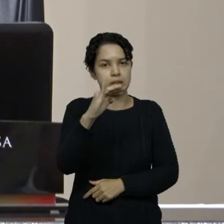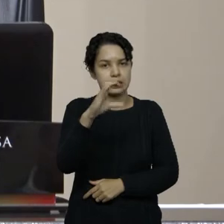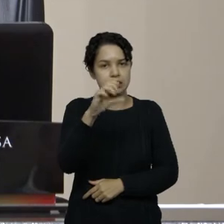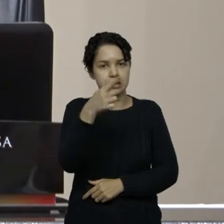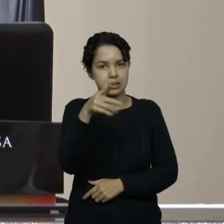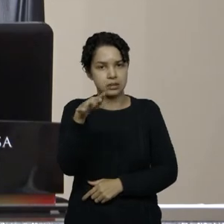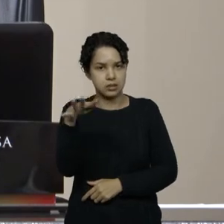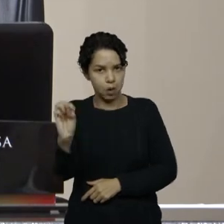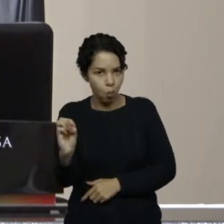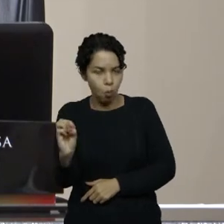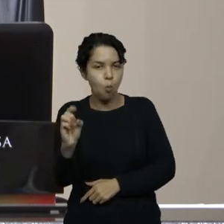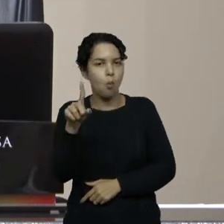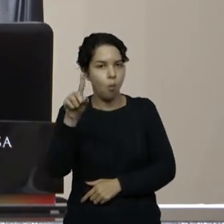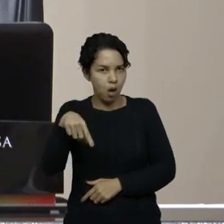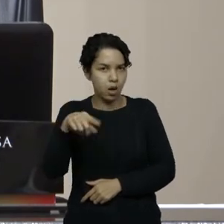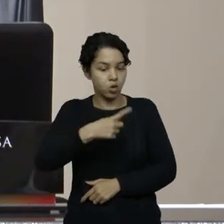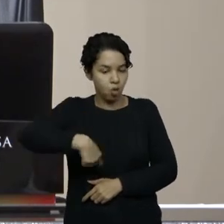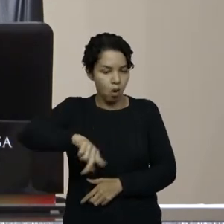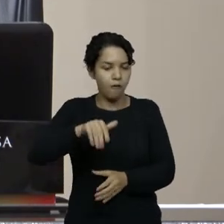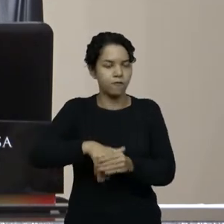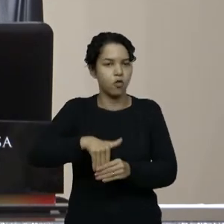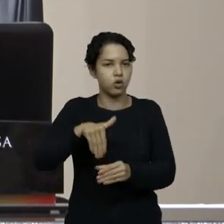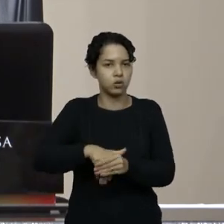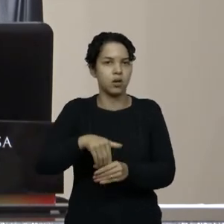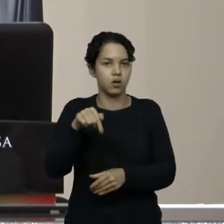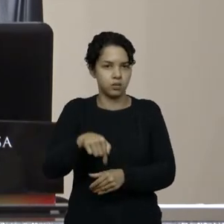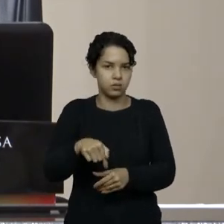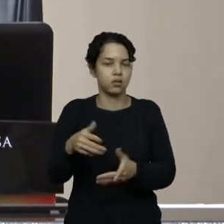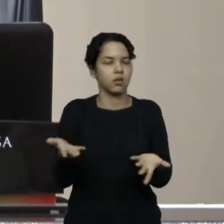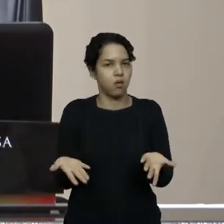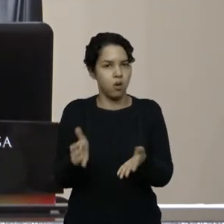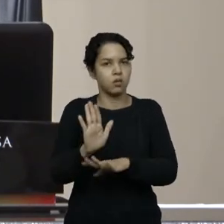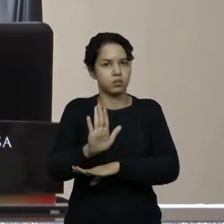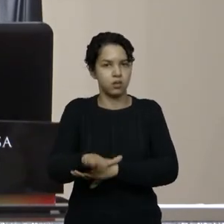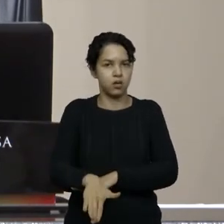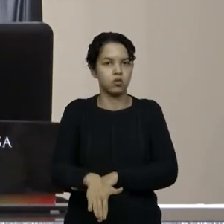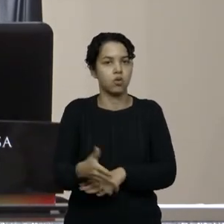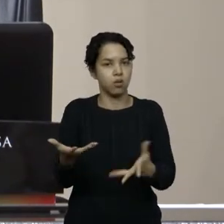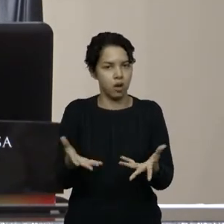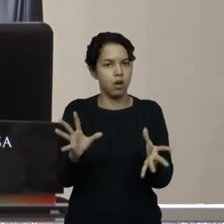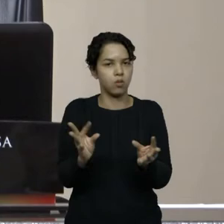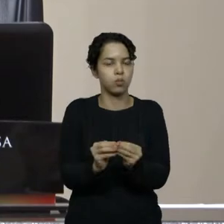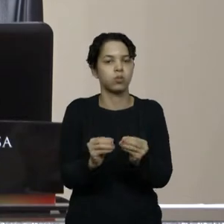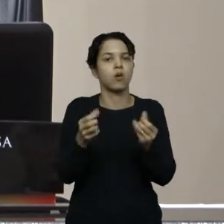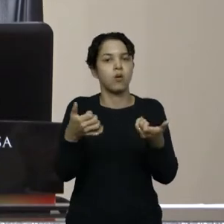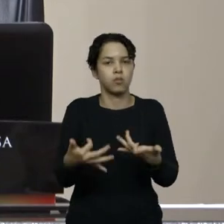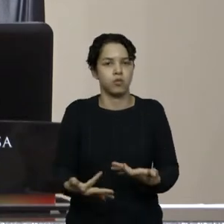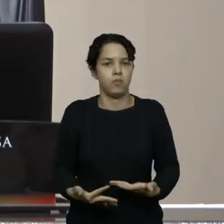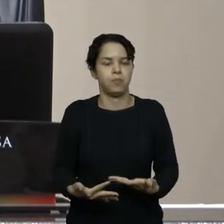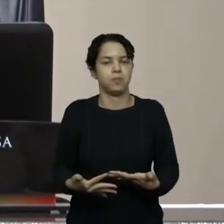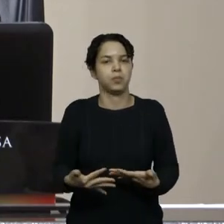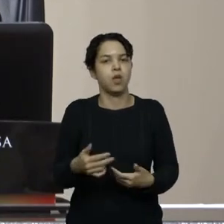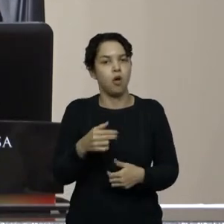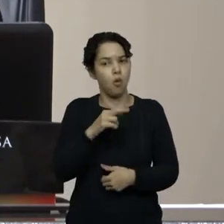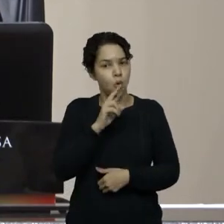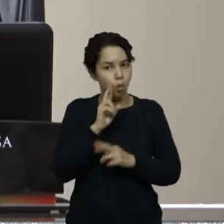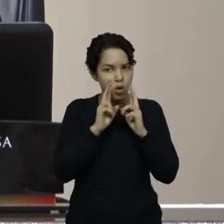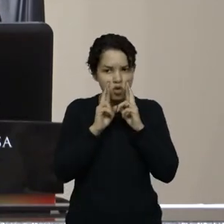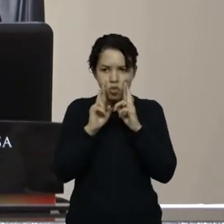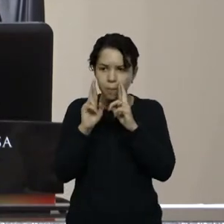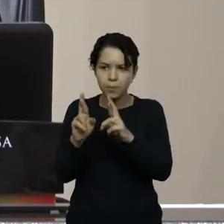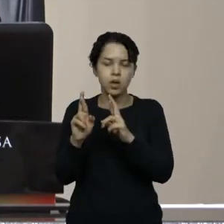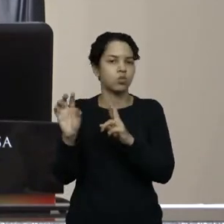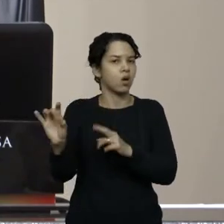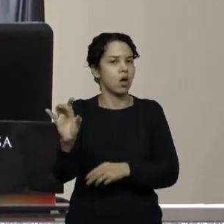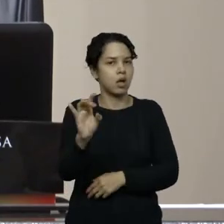isso que nós soltamos aqui nessa tarde eu quero finalizar dizendo que respeito aqui todas as posições